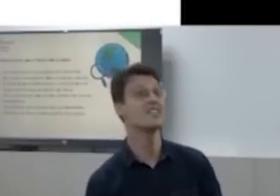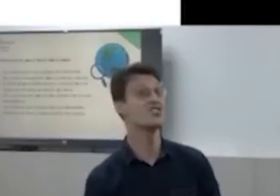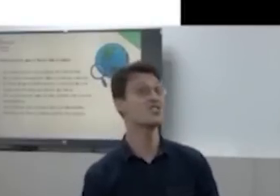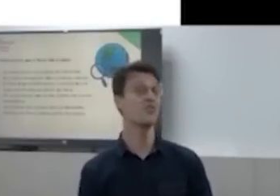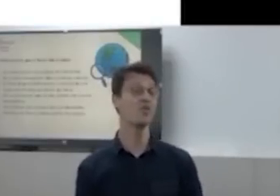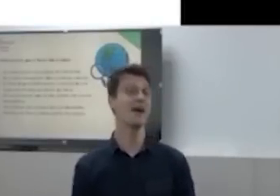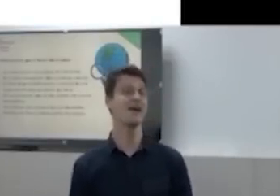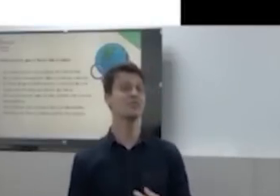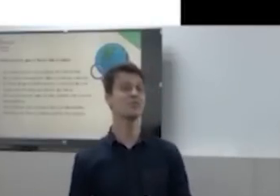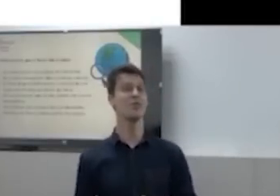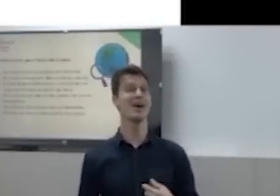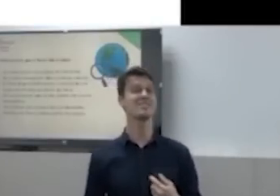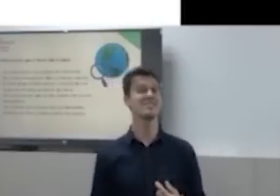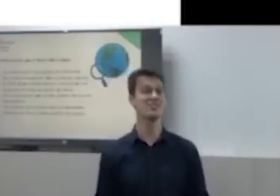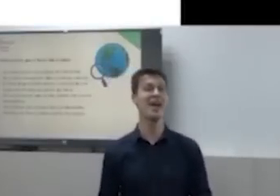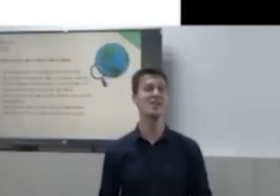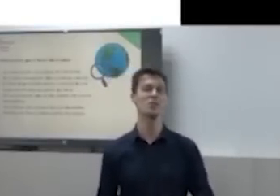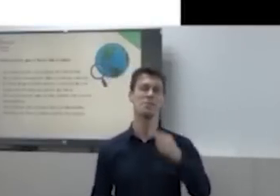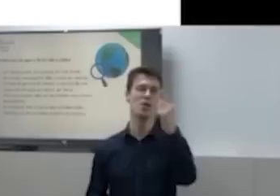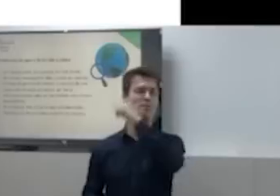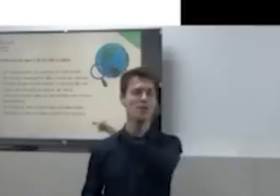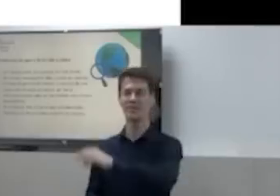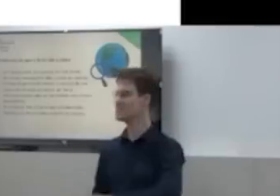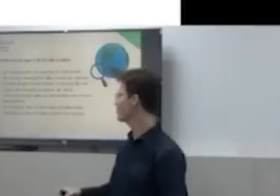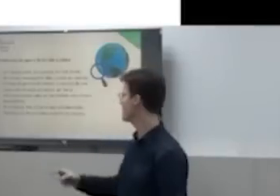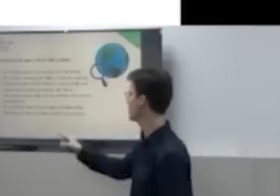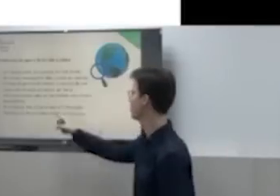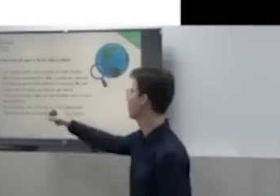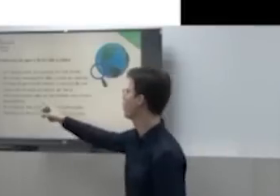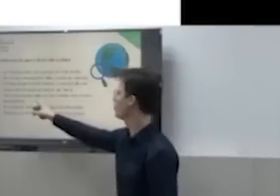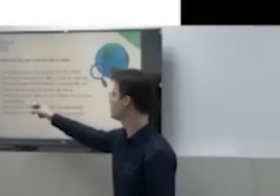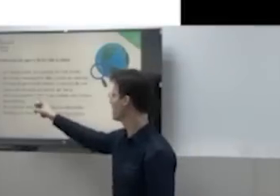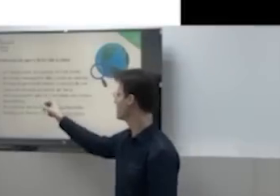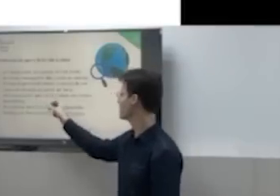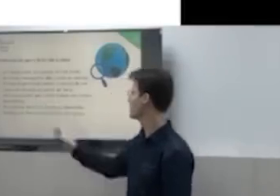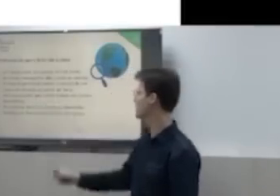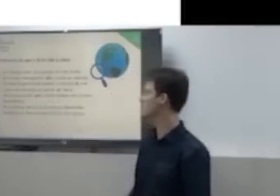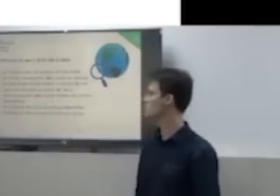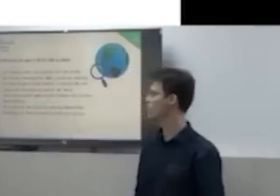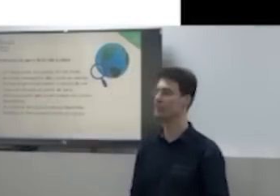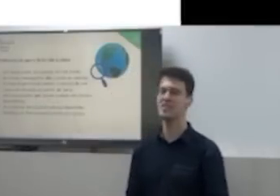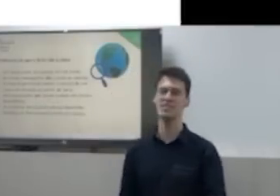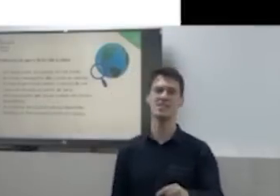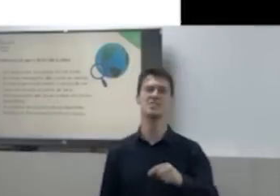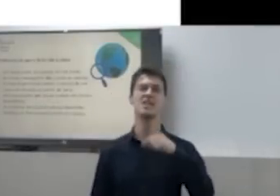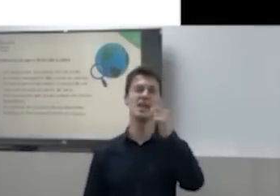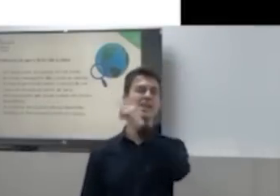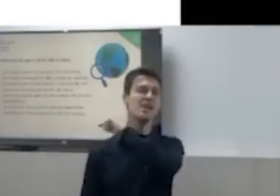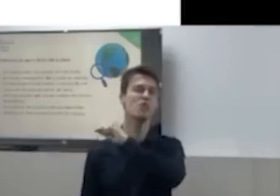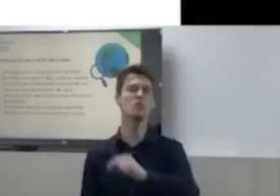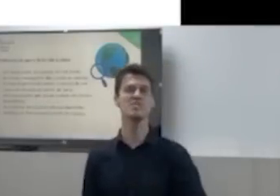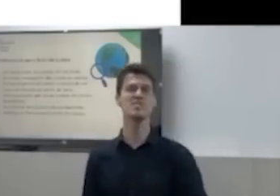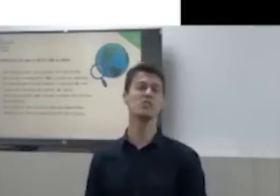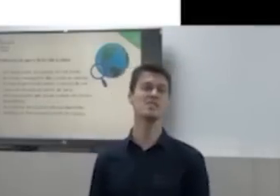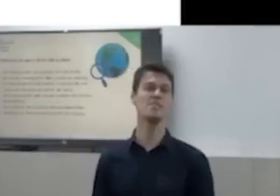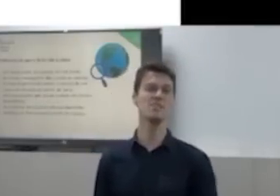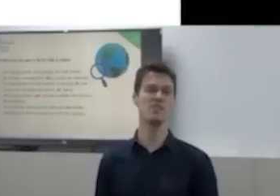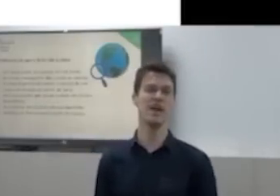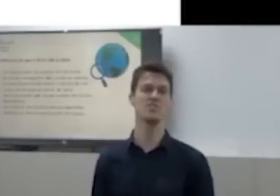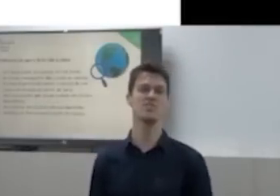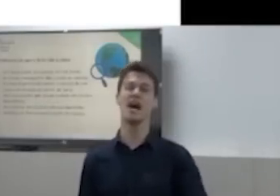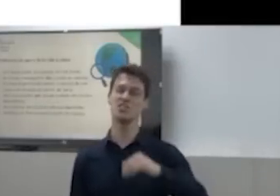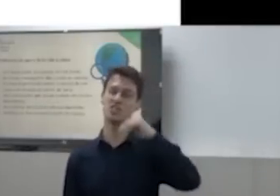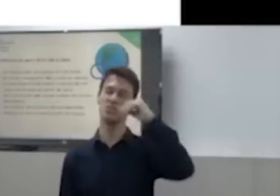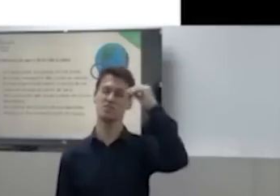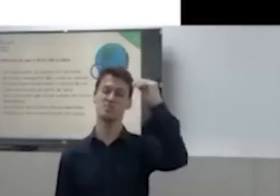Terra tem este formato quase esférico. Uma outra situação, constelações que são só vistas em alguns